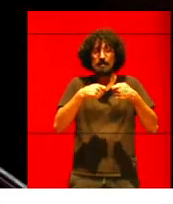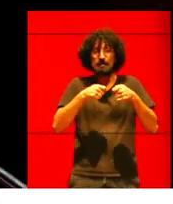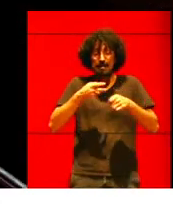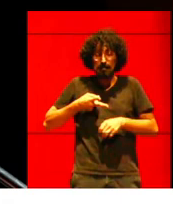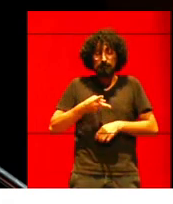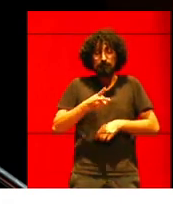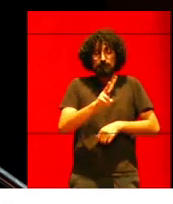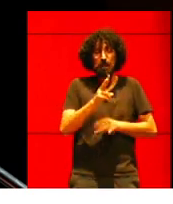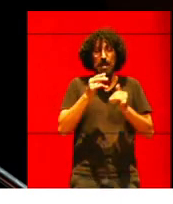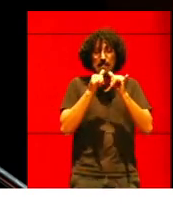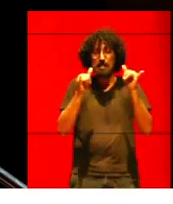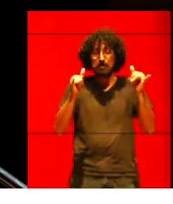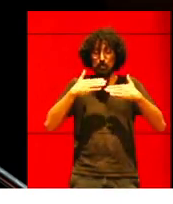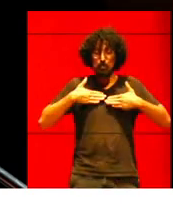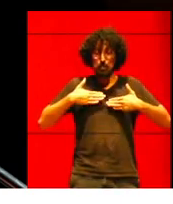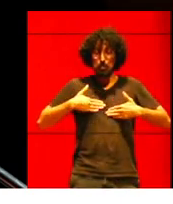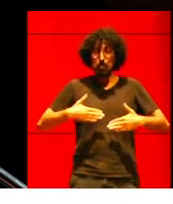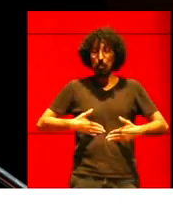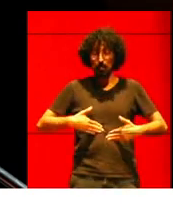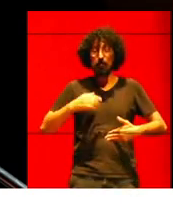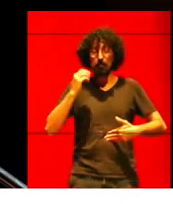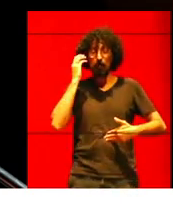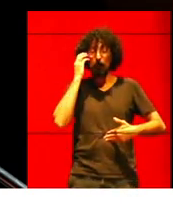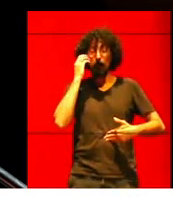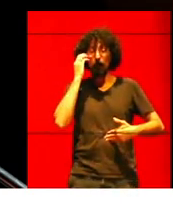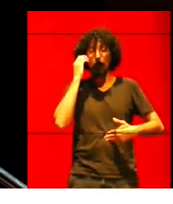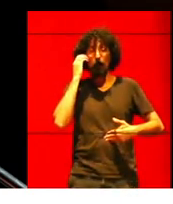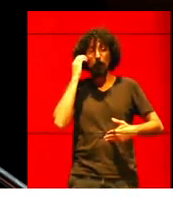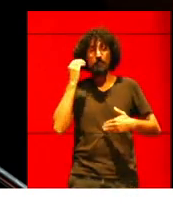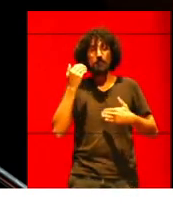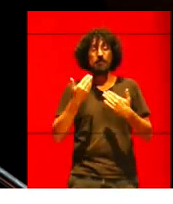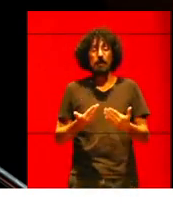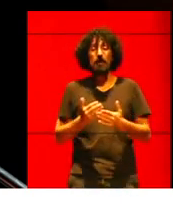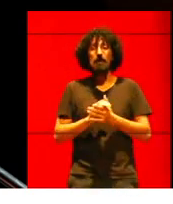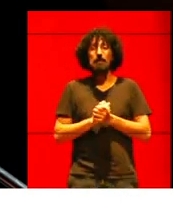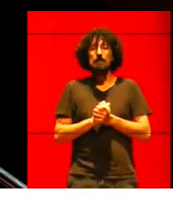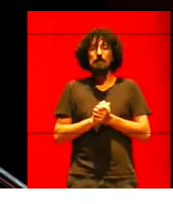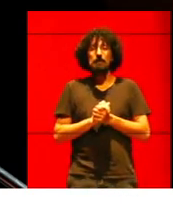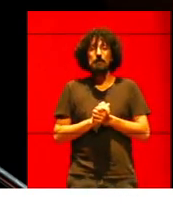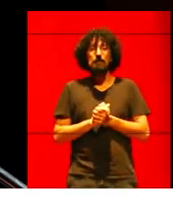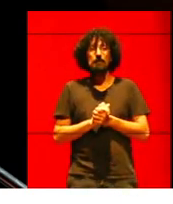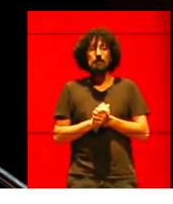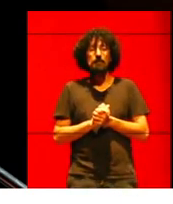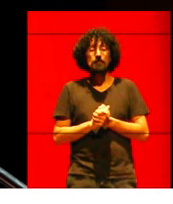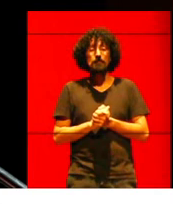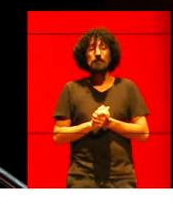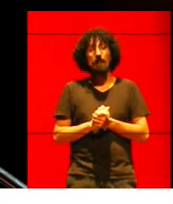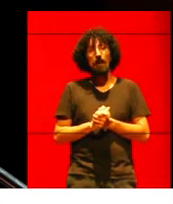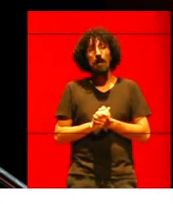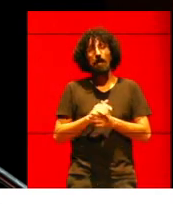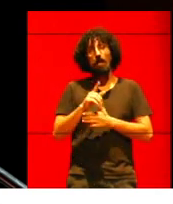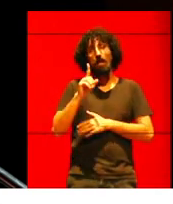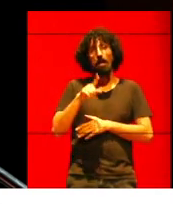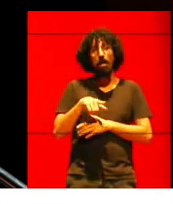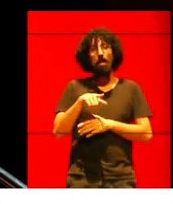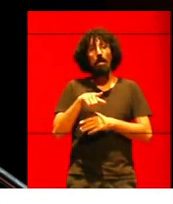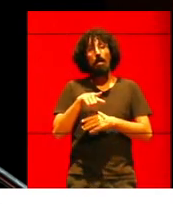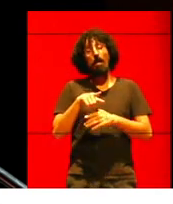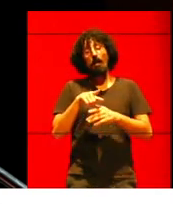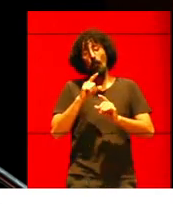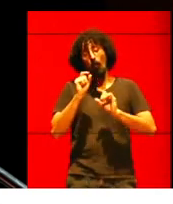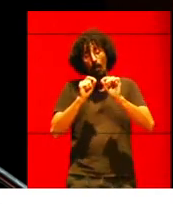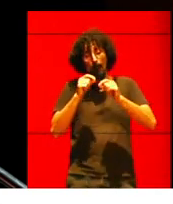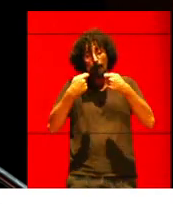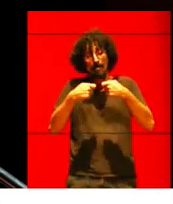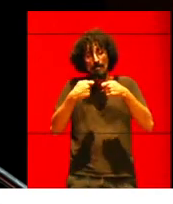manter você com aquela reserva energética. Não adianta, é ralado, é difícil, mas